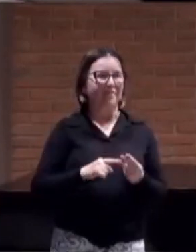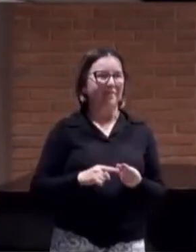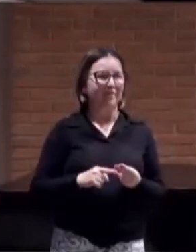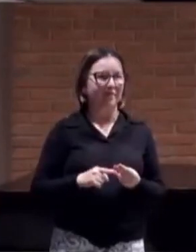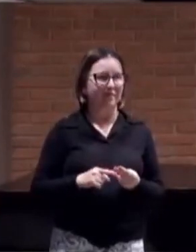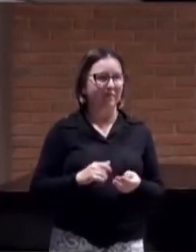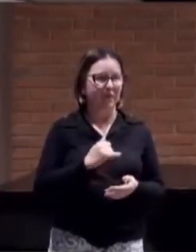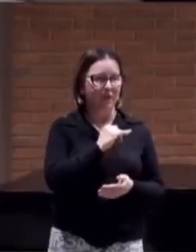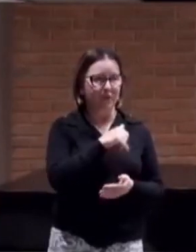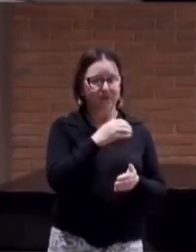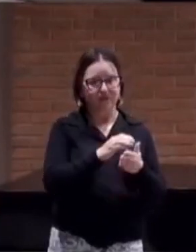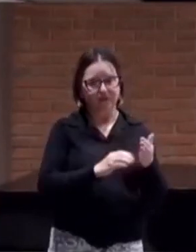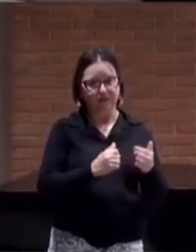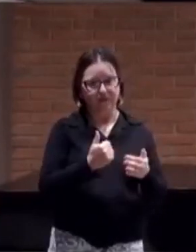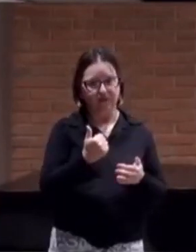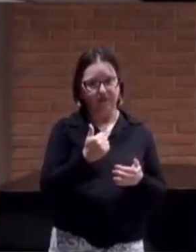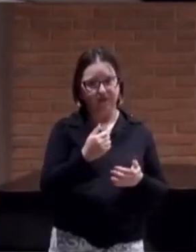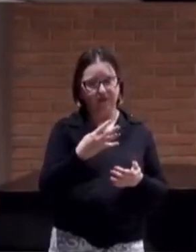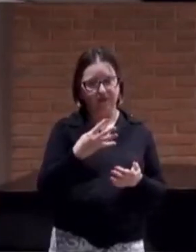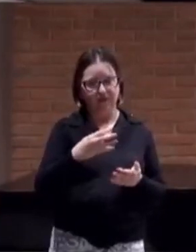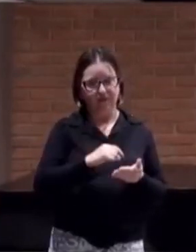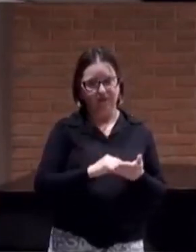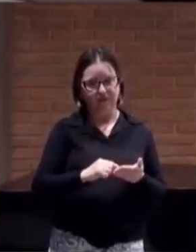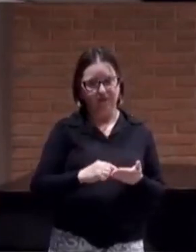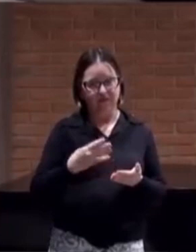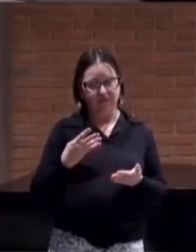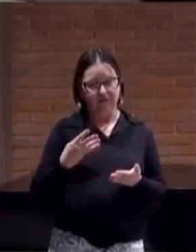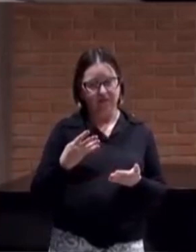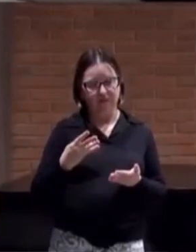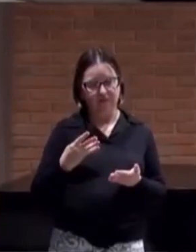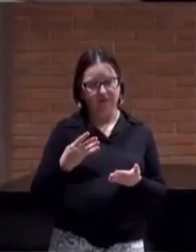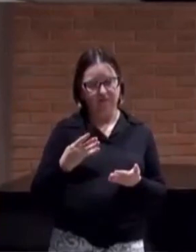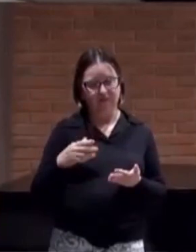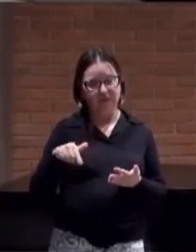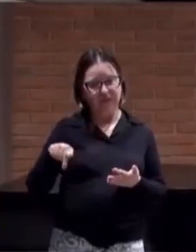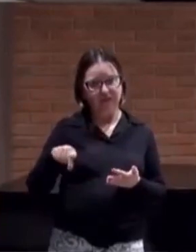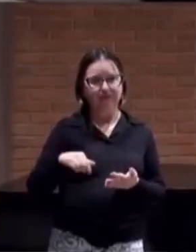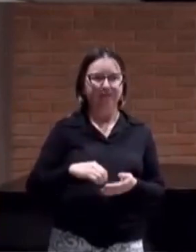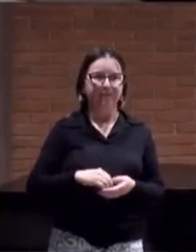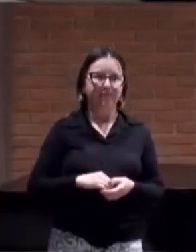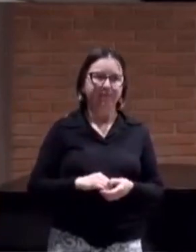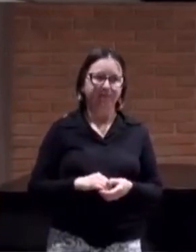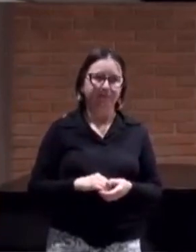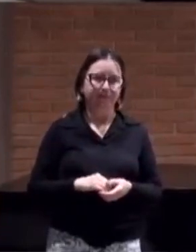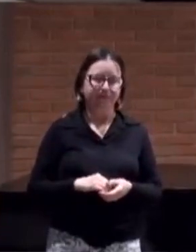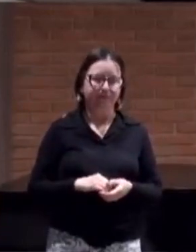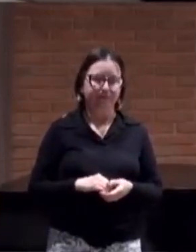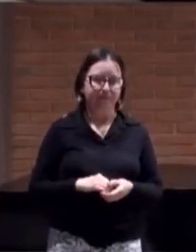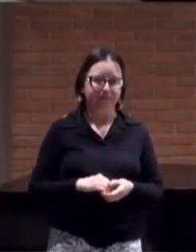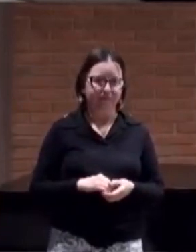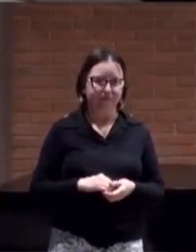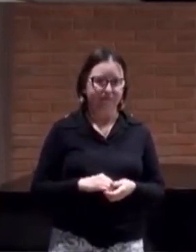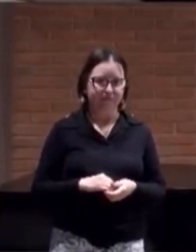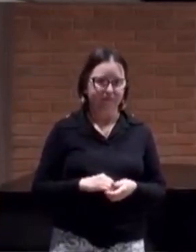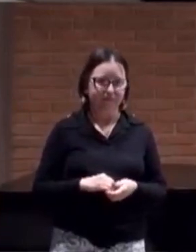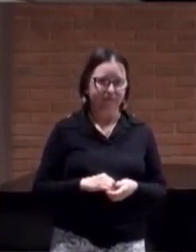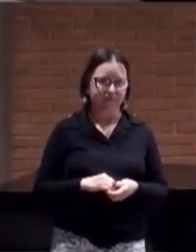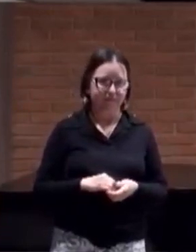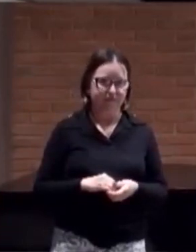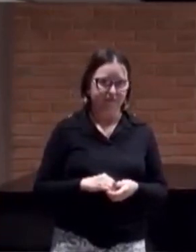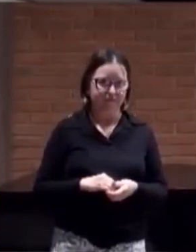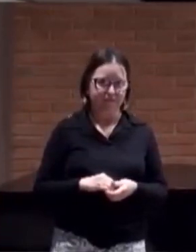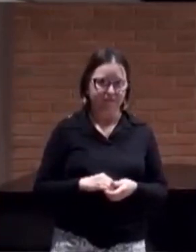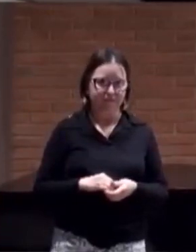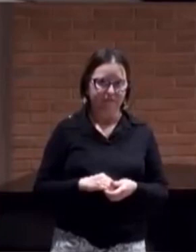João capítulo 14, verso 4 e 7. São